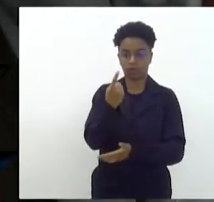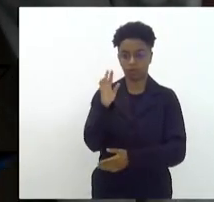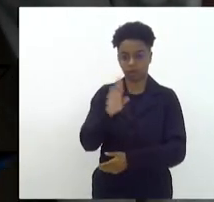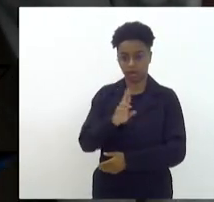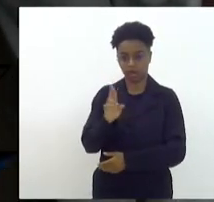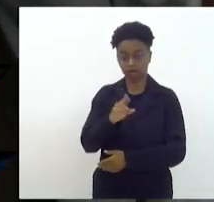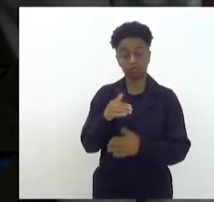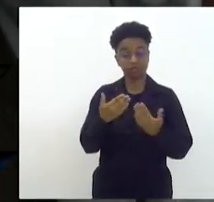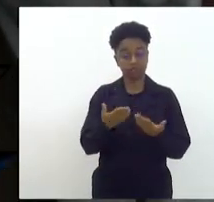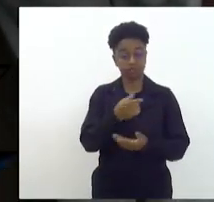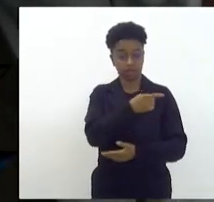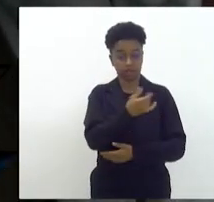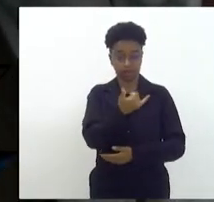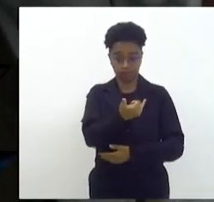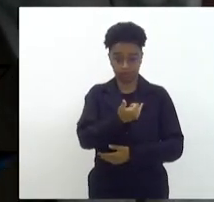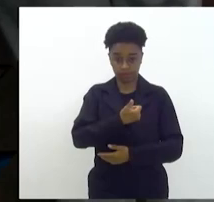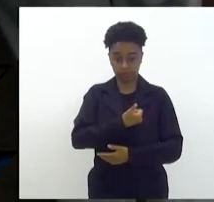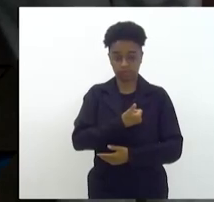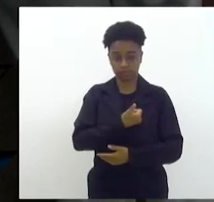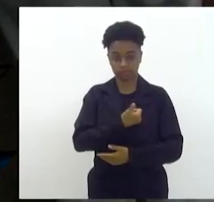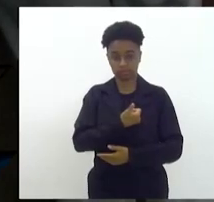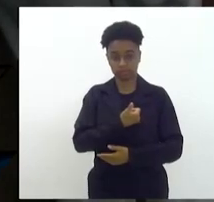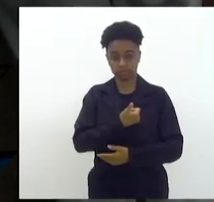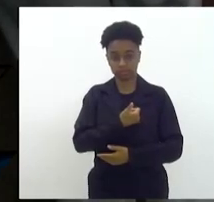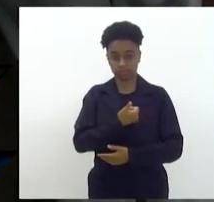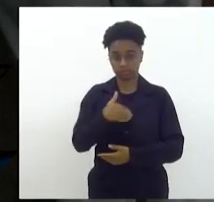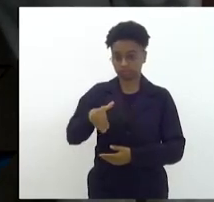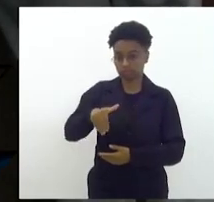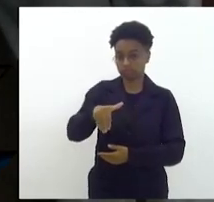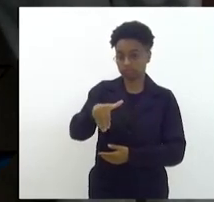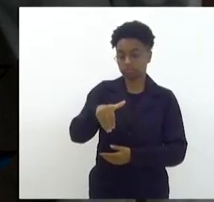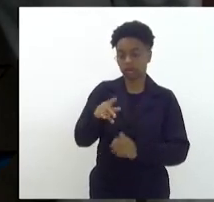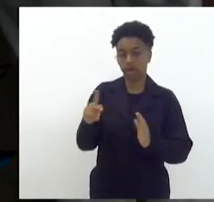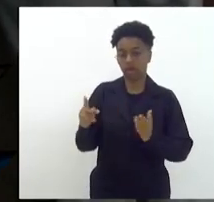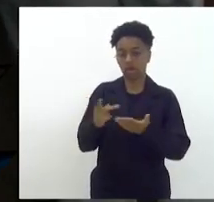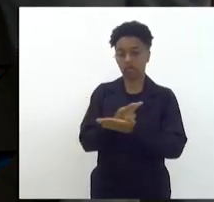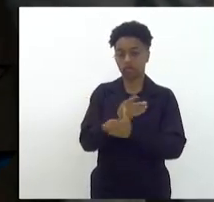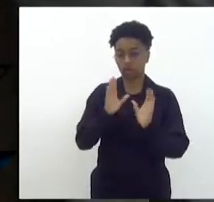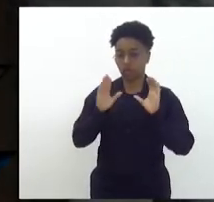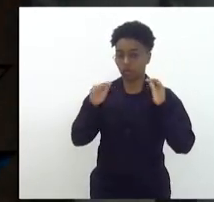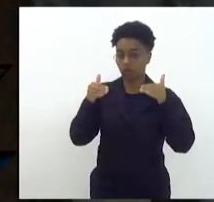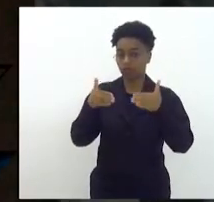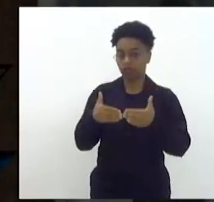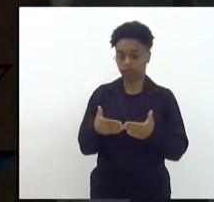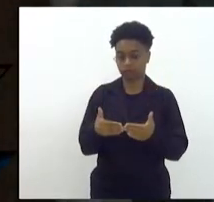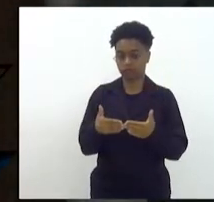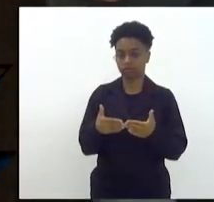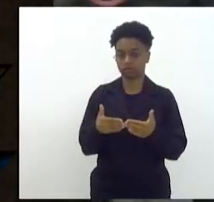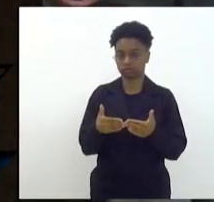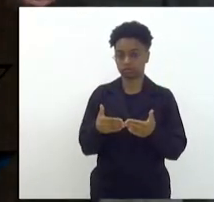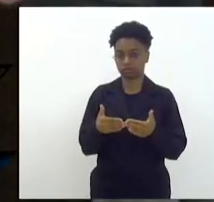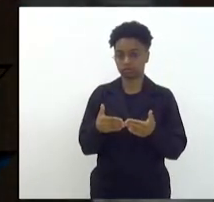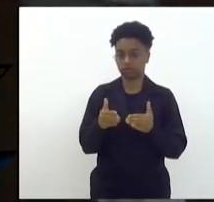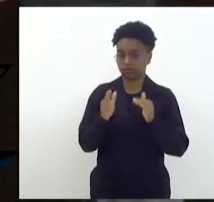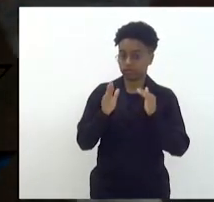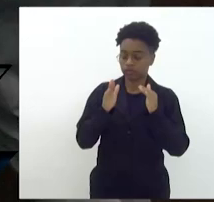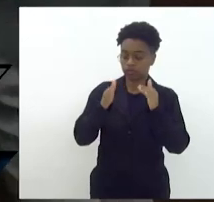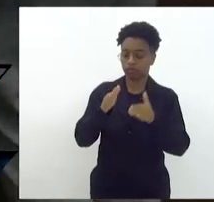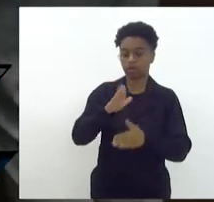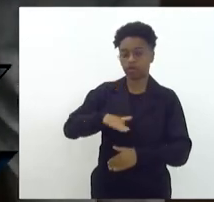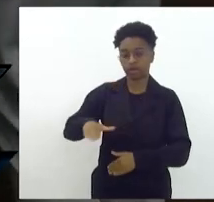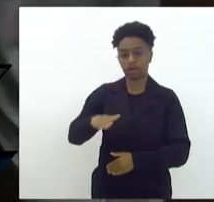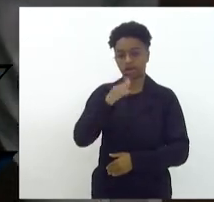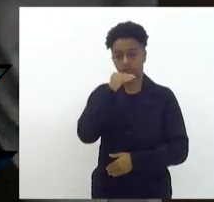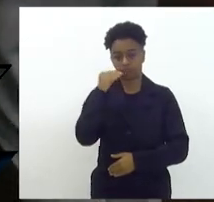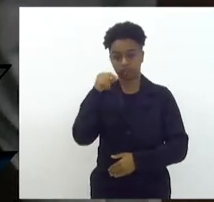confirmou para mim que vai acontecer a conferência da criança adolescente